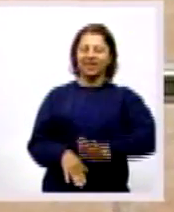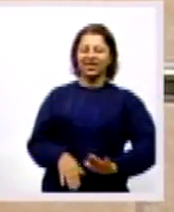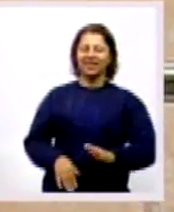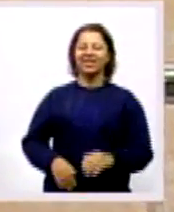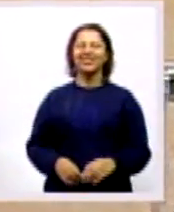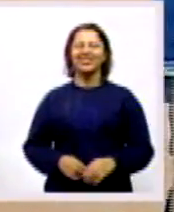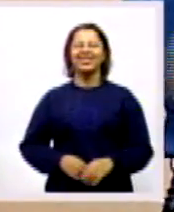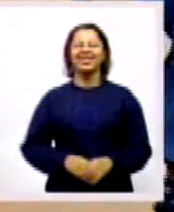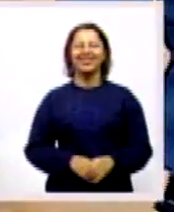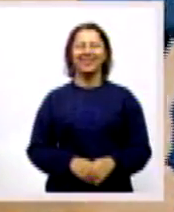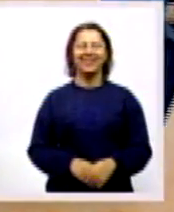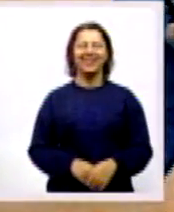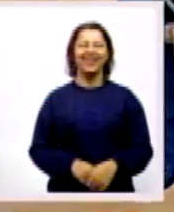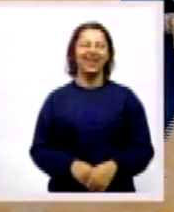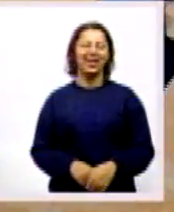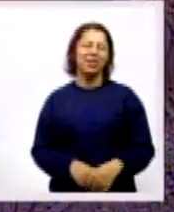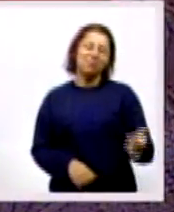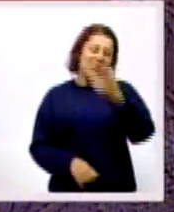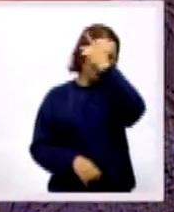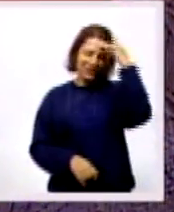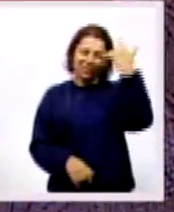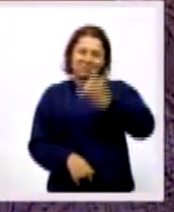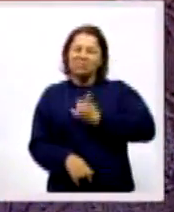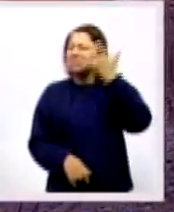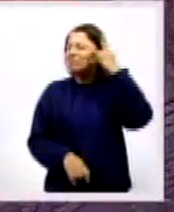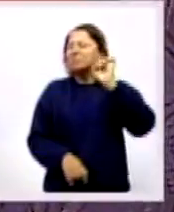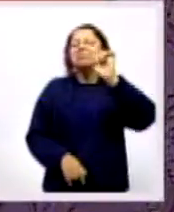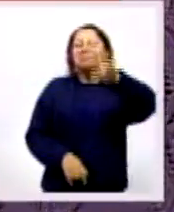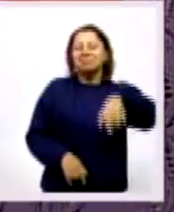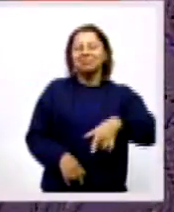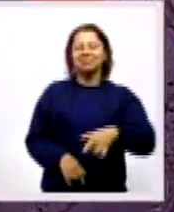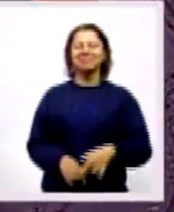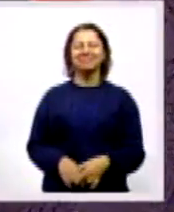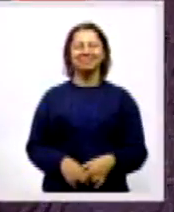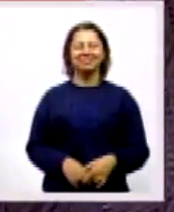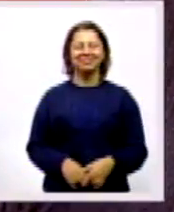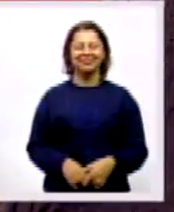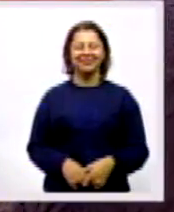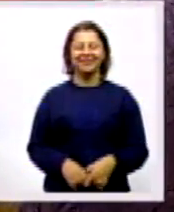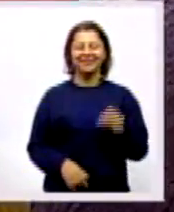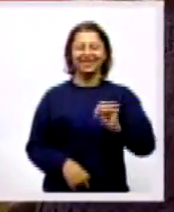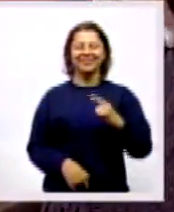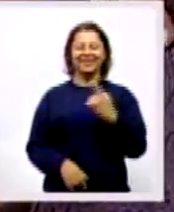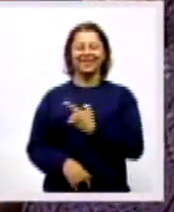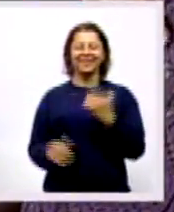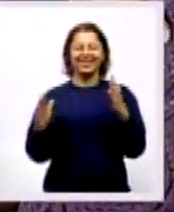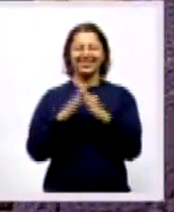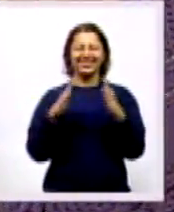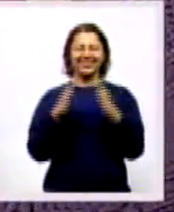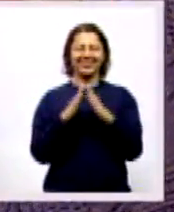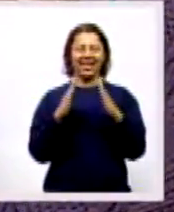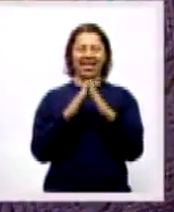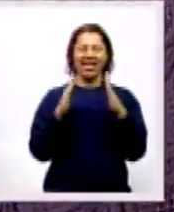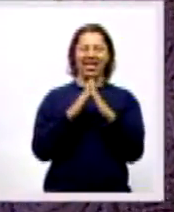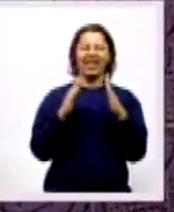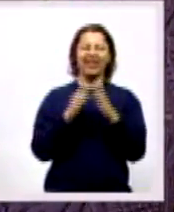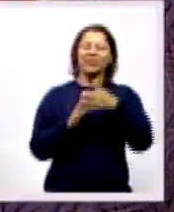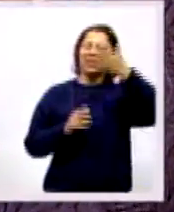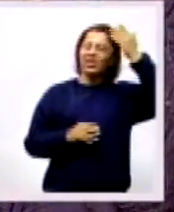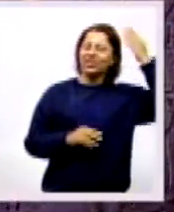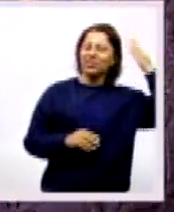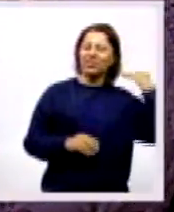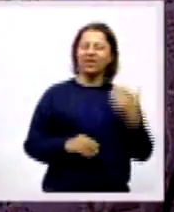Alguém me falou, não sei quem foi, que nós morávamos numa casa no